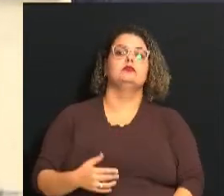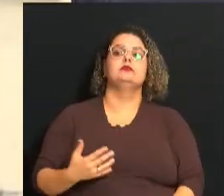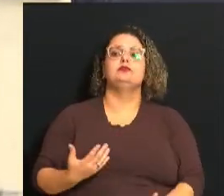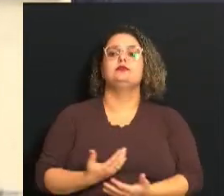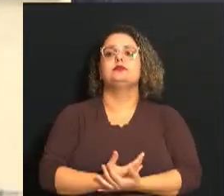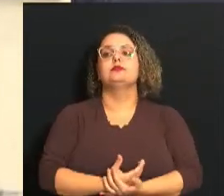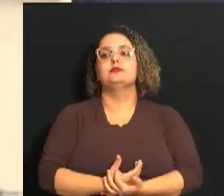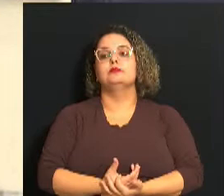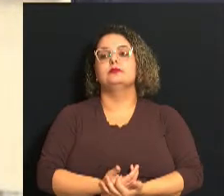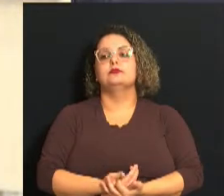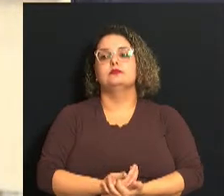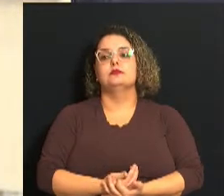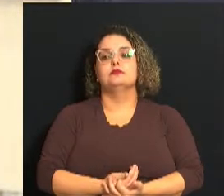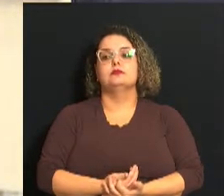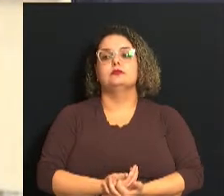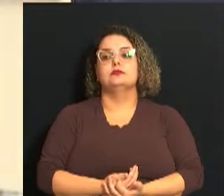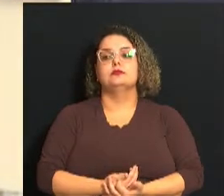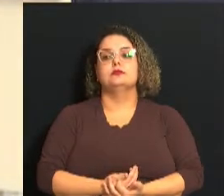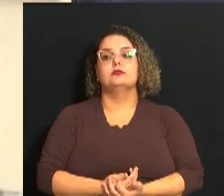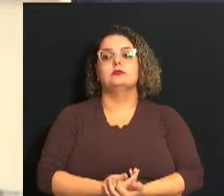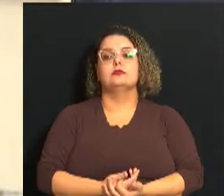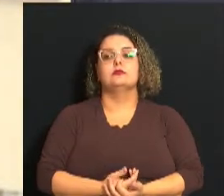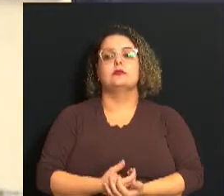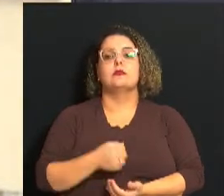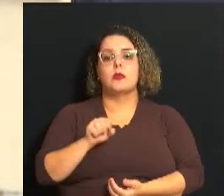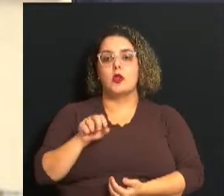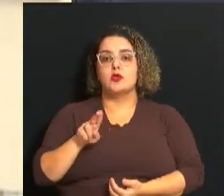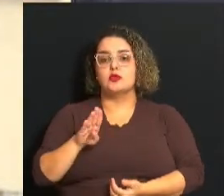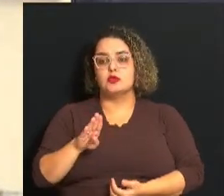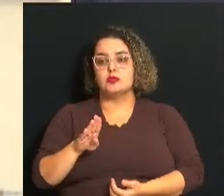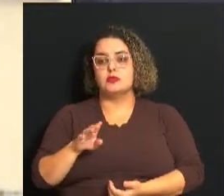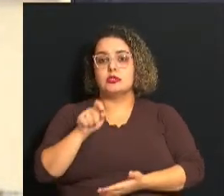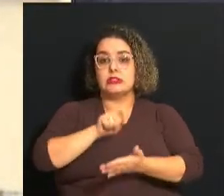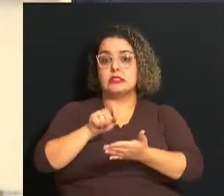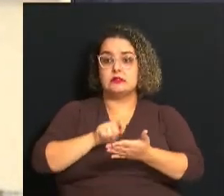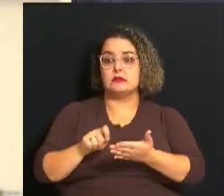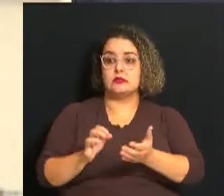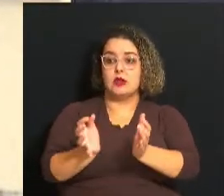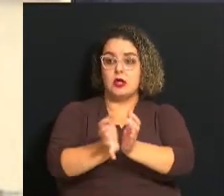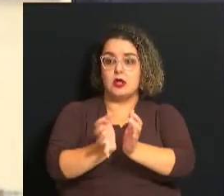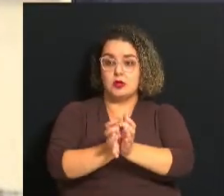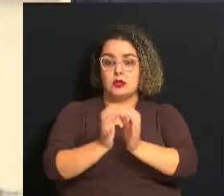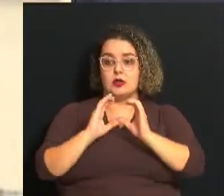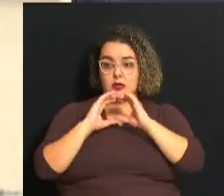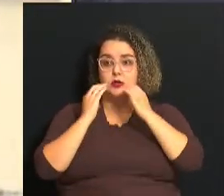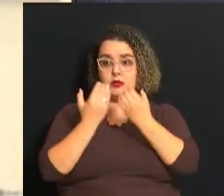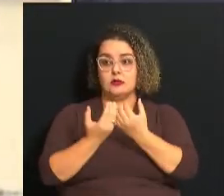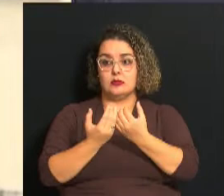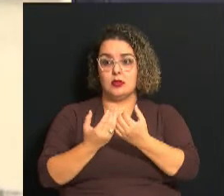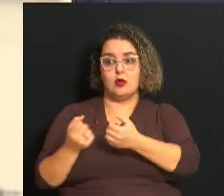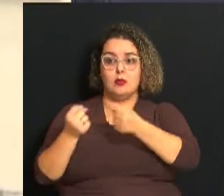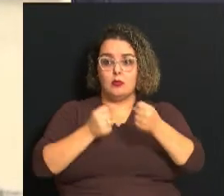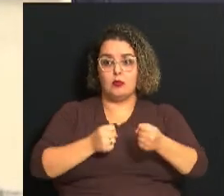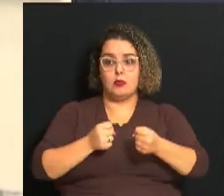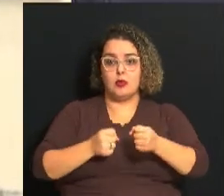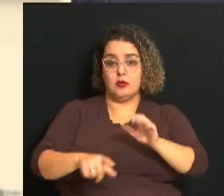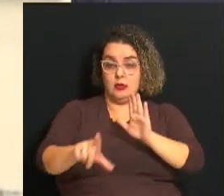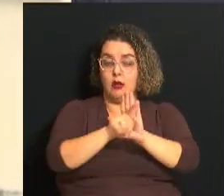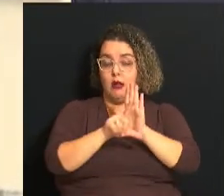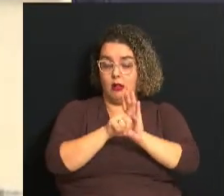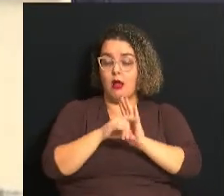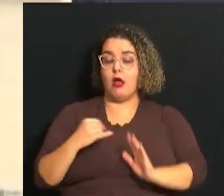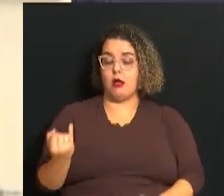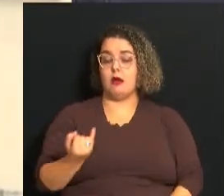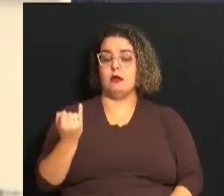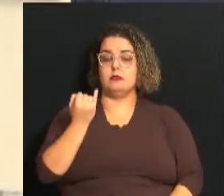né subscreveram Essa convenção e tem um a ver né Legal muito importante com uma